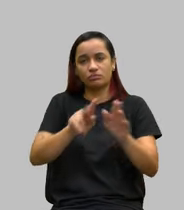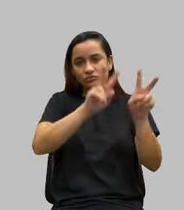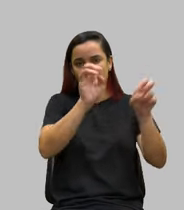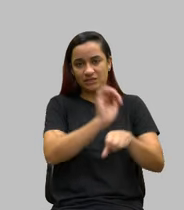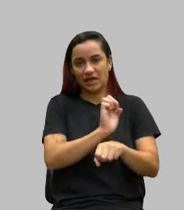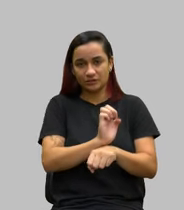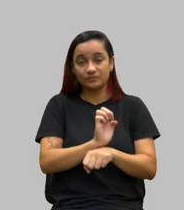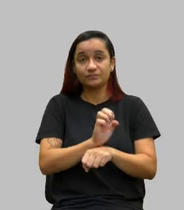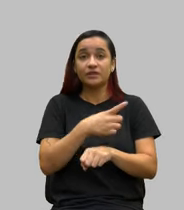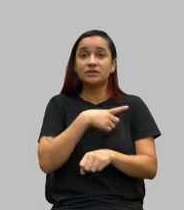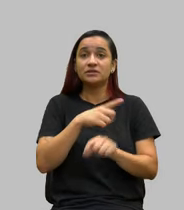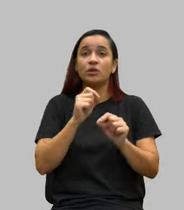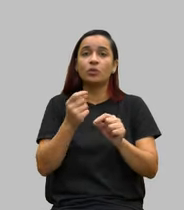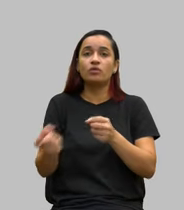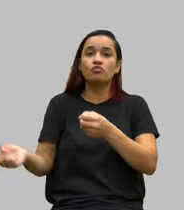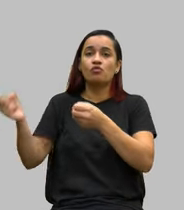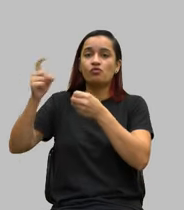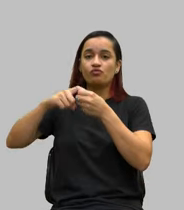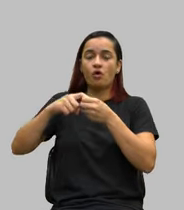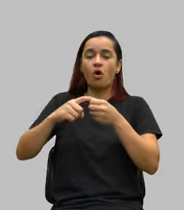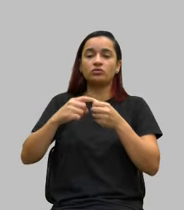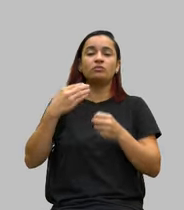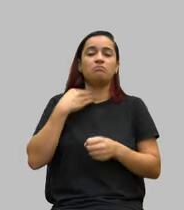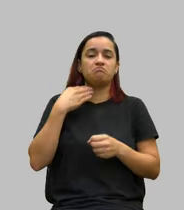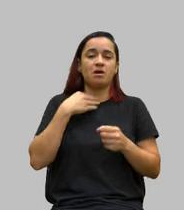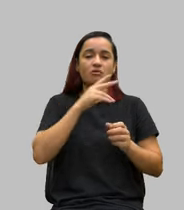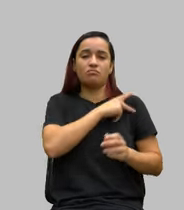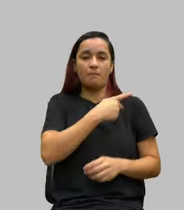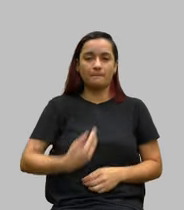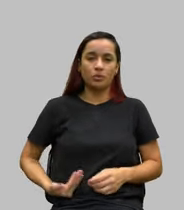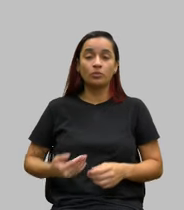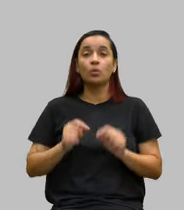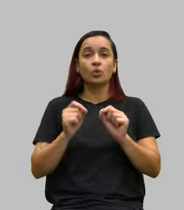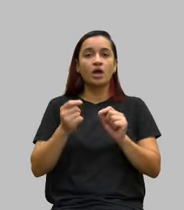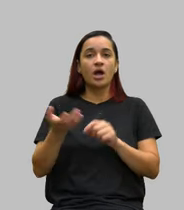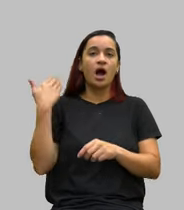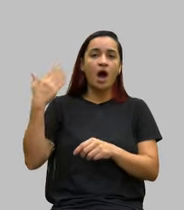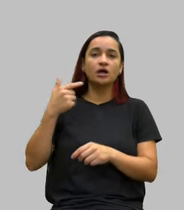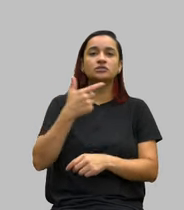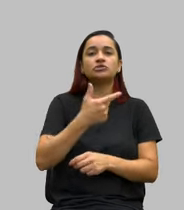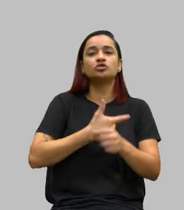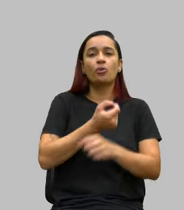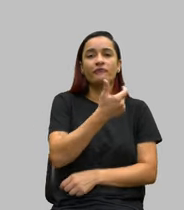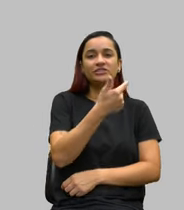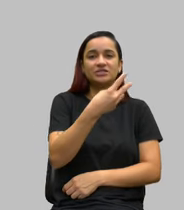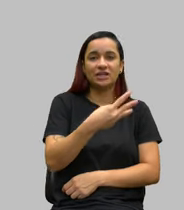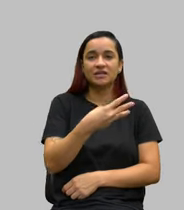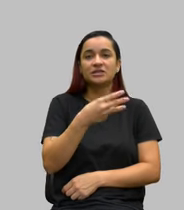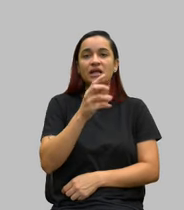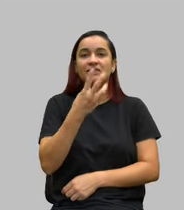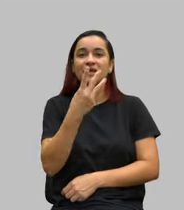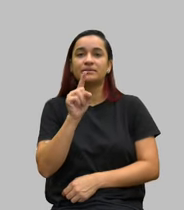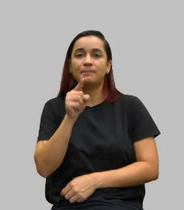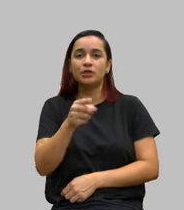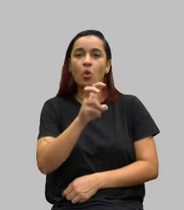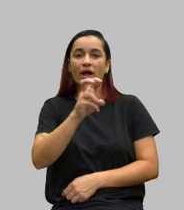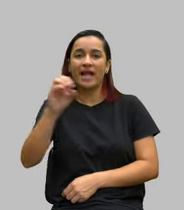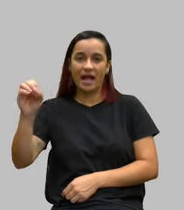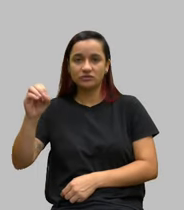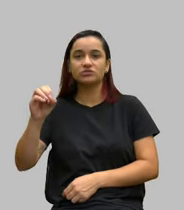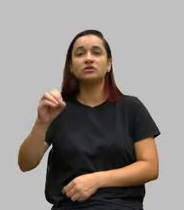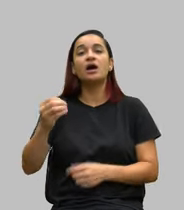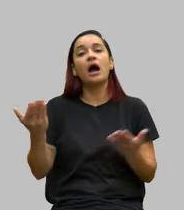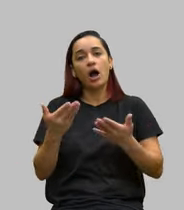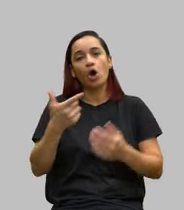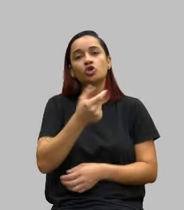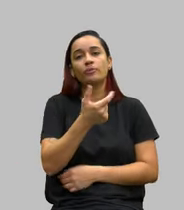reacio aos cofres públicos em 2023 foi em torno de 3.500 e agora já em 2024 em torno de 1 milh